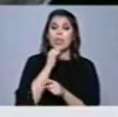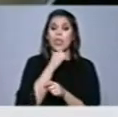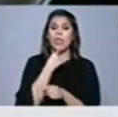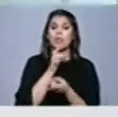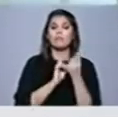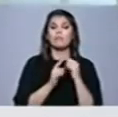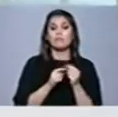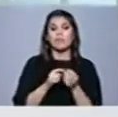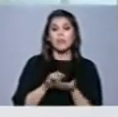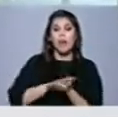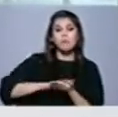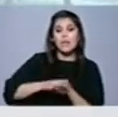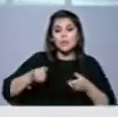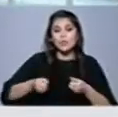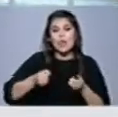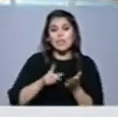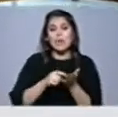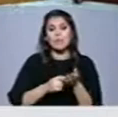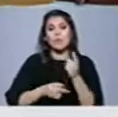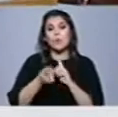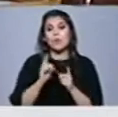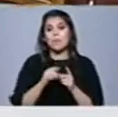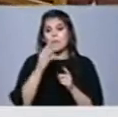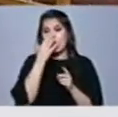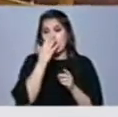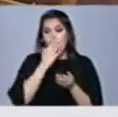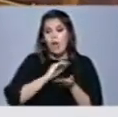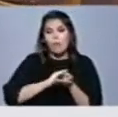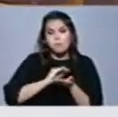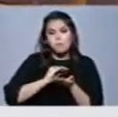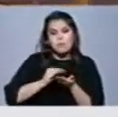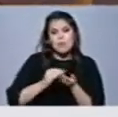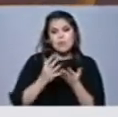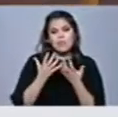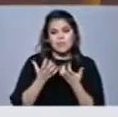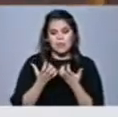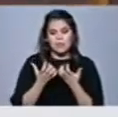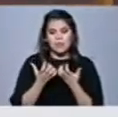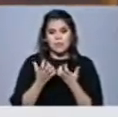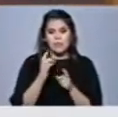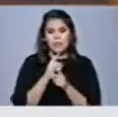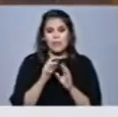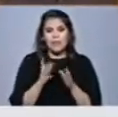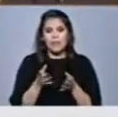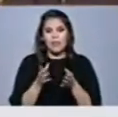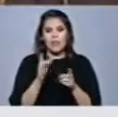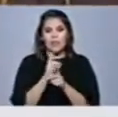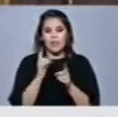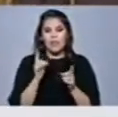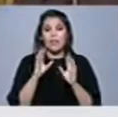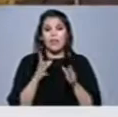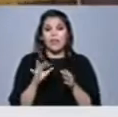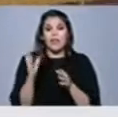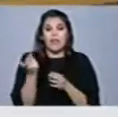que o fundo do tacho tinha que começar a ficar com uma peliculazinha de massa seca. Pronto, já está a acontecer, isto também costuma